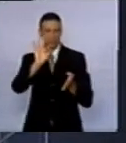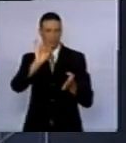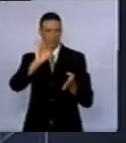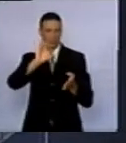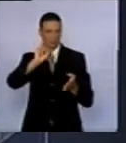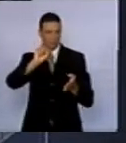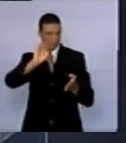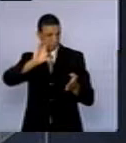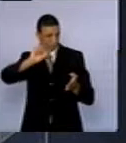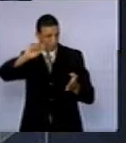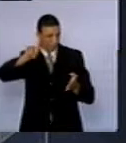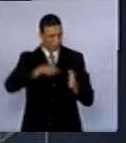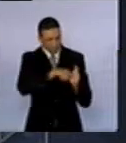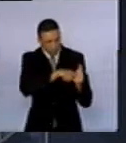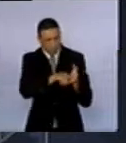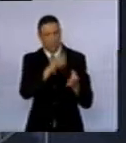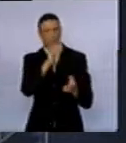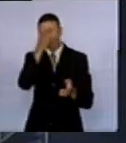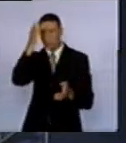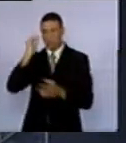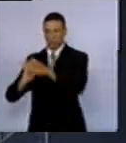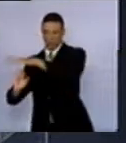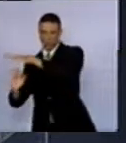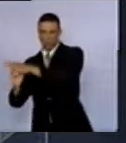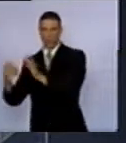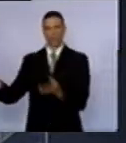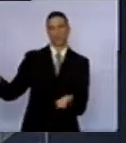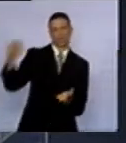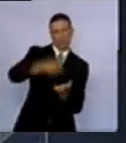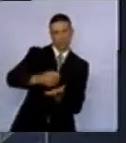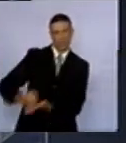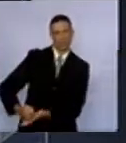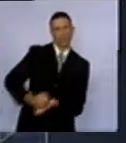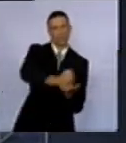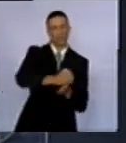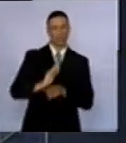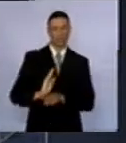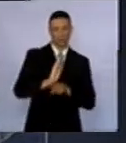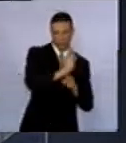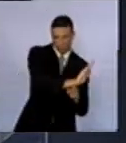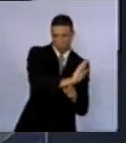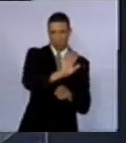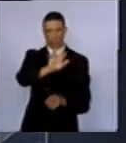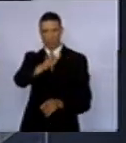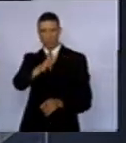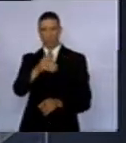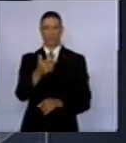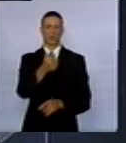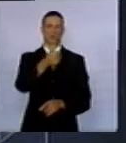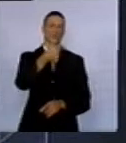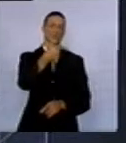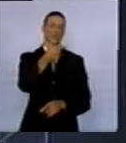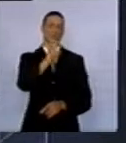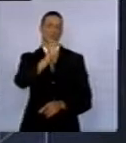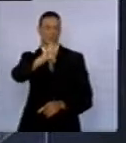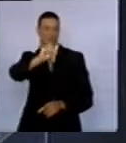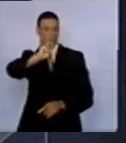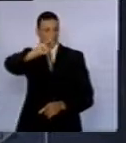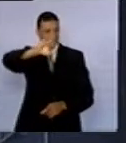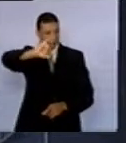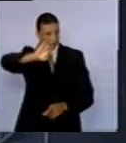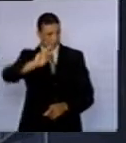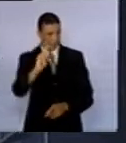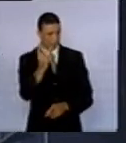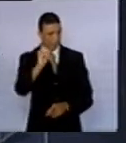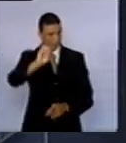que estimulam patrocínios, investimentos e coproduções, gerando aproximadamente 250 milhões de reais por